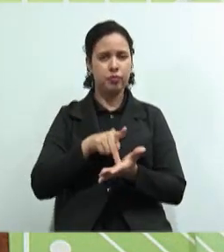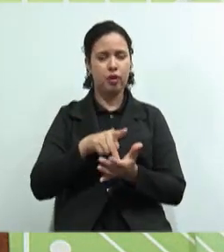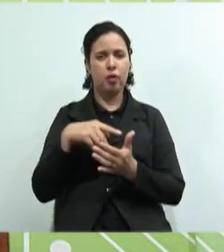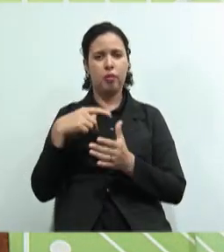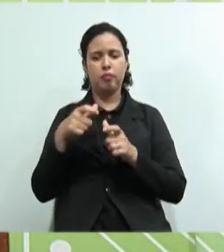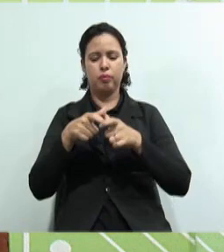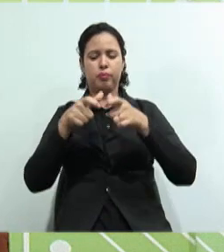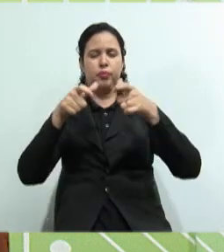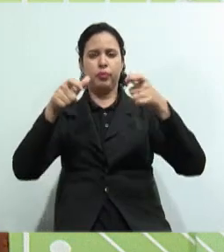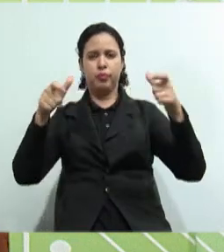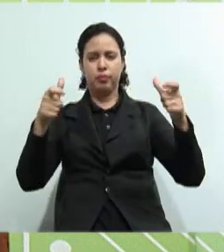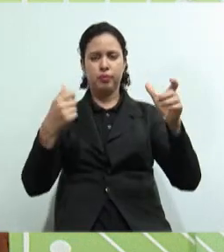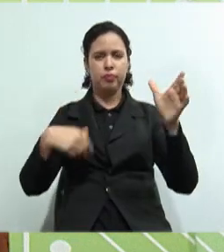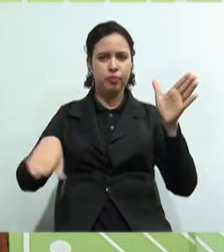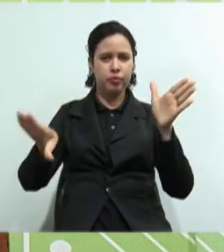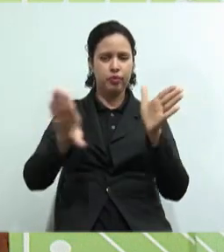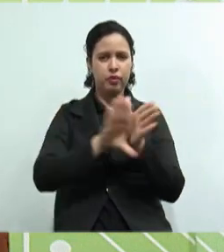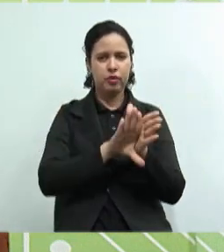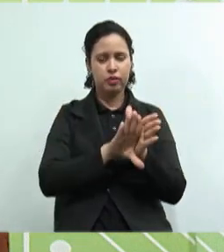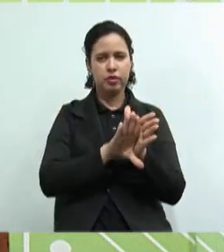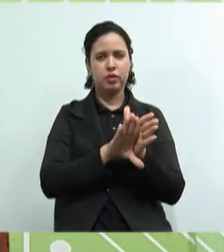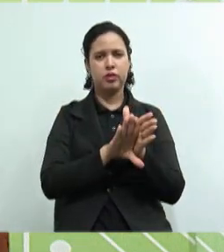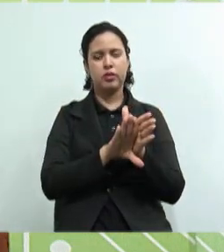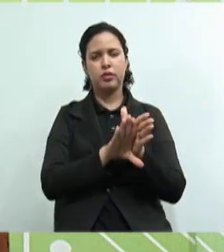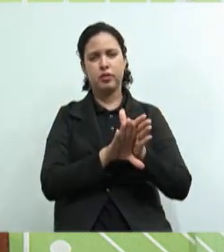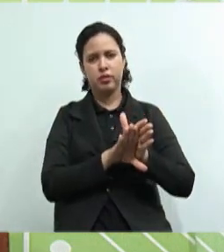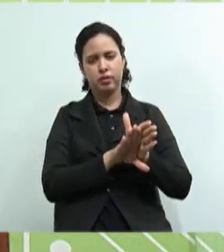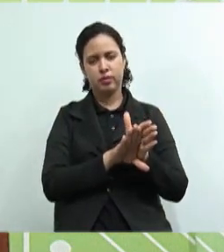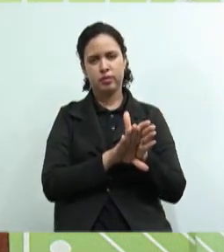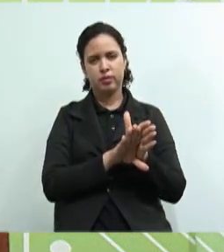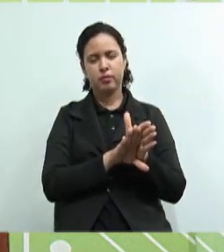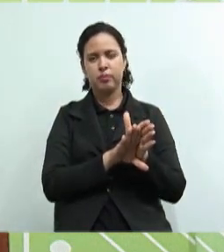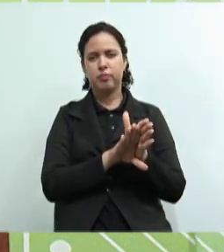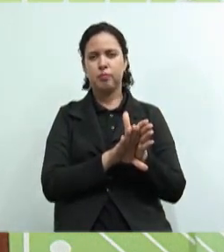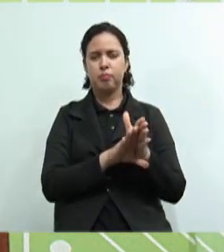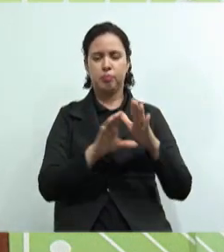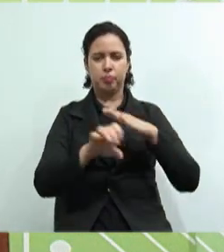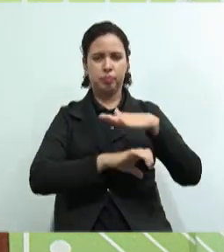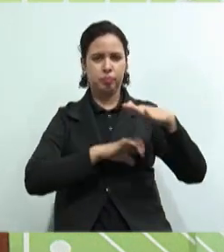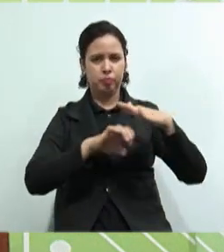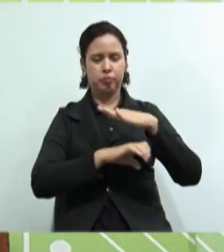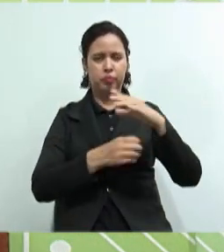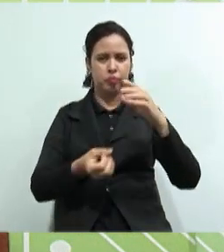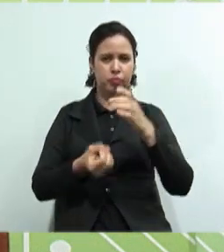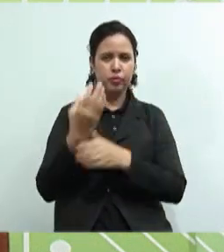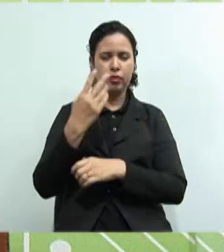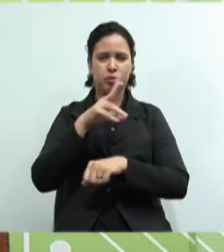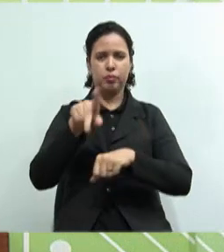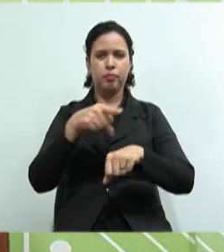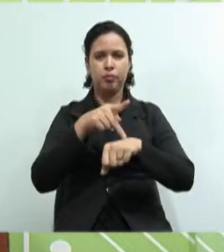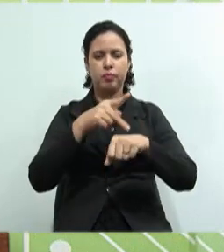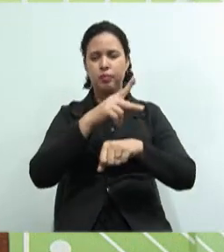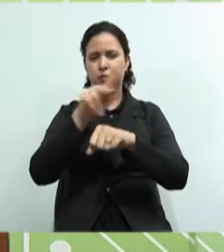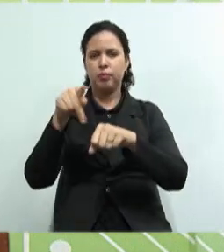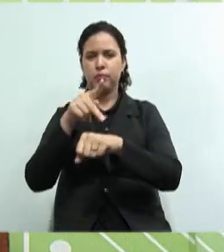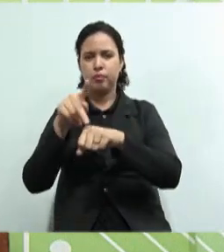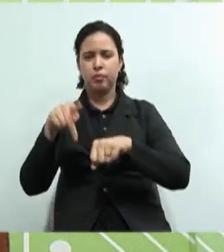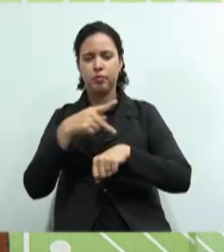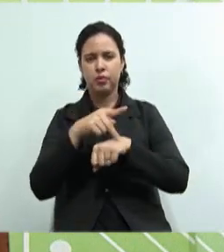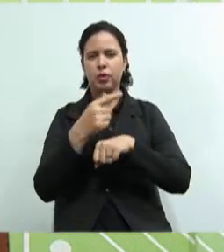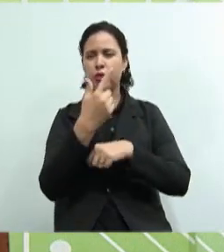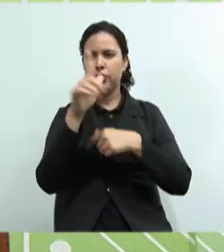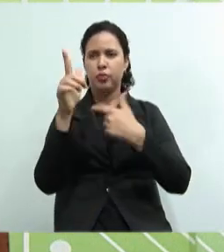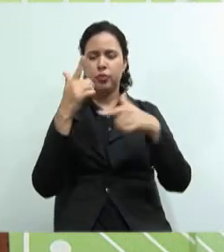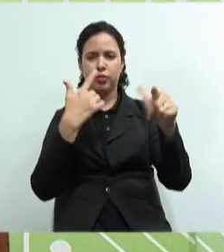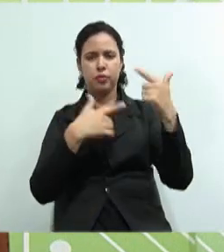Estados Unidos e está chegando como uma multinacional que está abrindo filiais em outros países. E ela está tendo muito crescimento, ampliação com